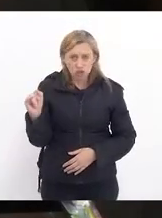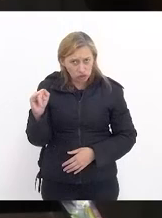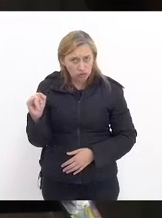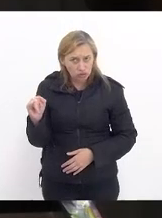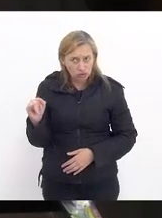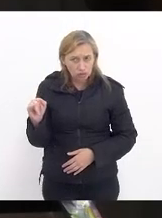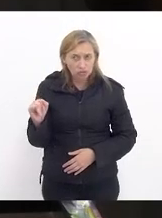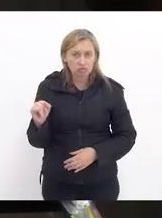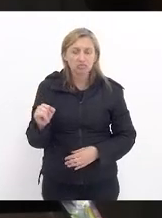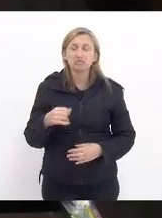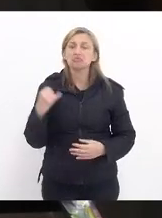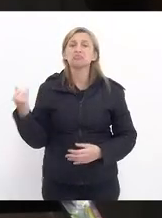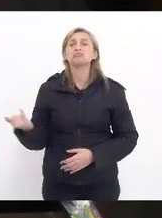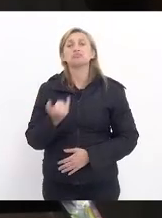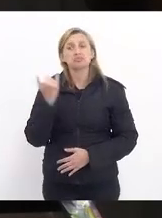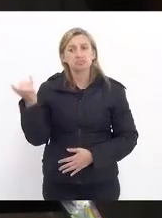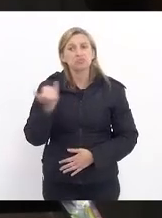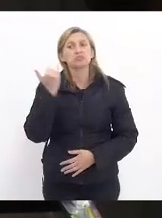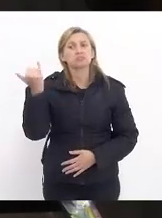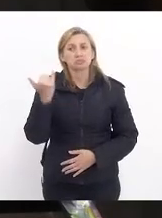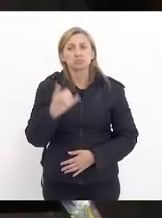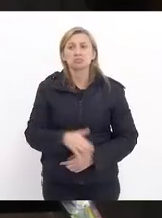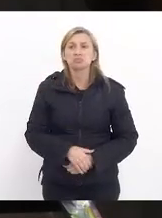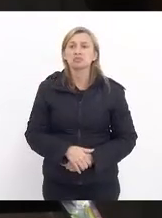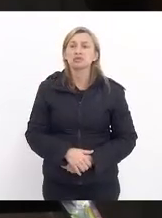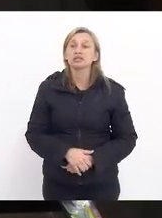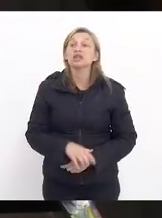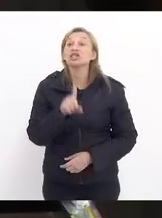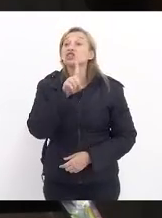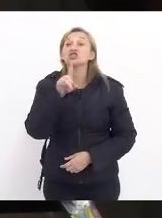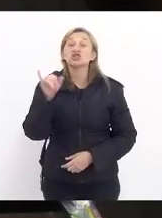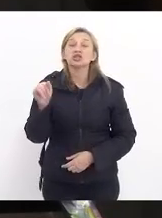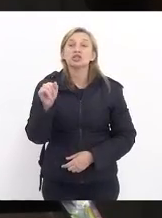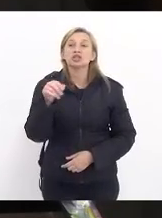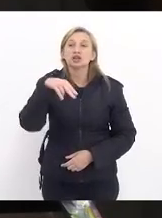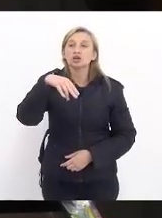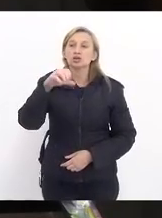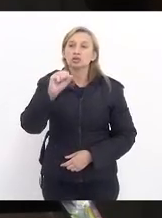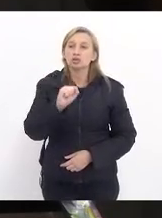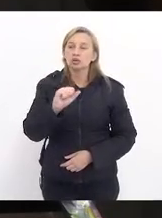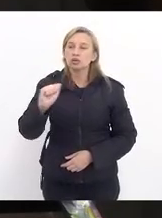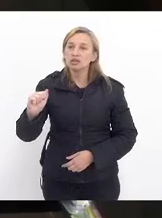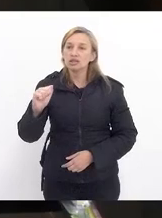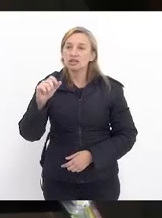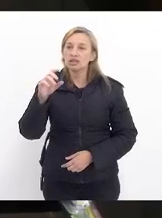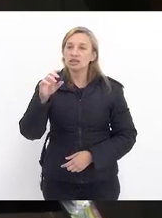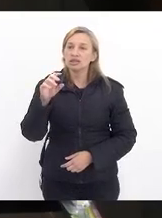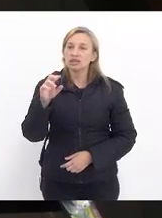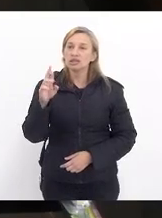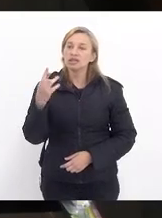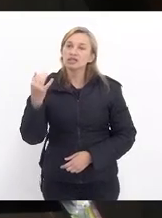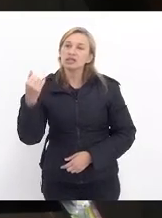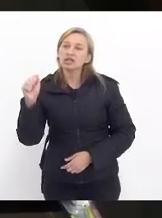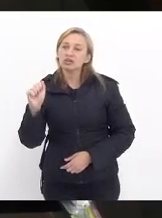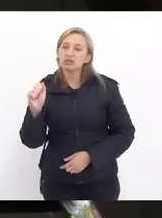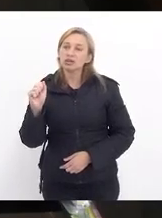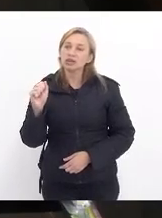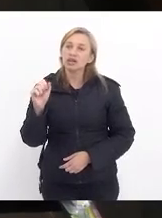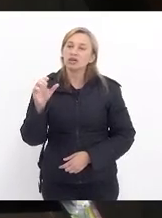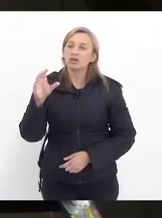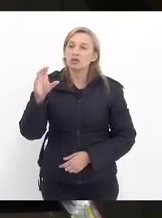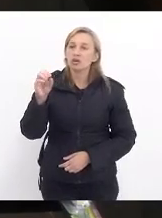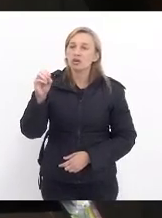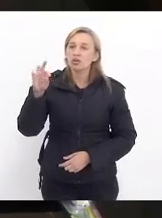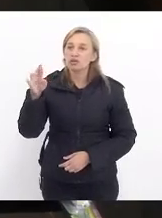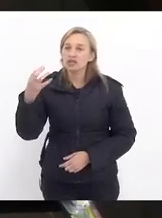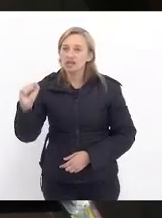muito simbolismo Bom dia de Nossa Senhora da Conceição hoje